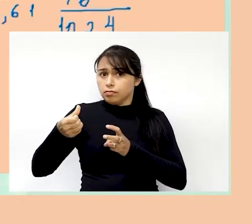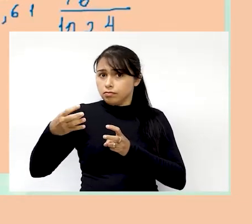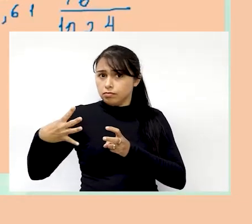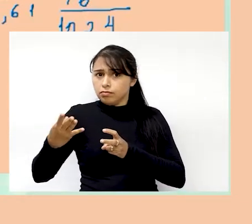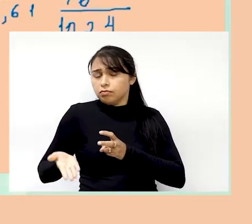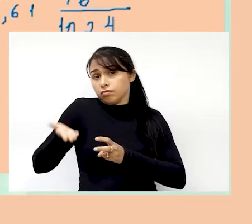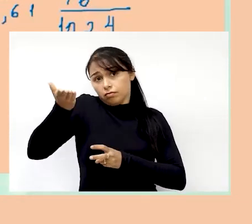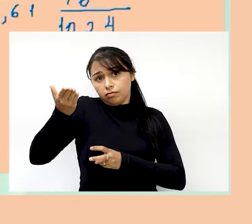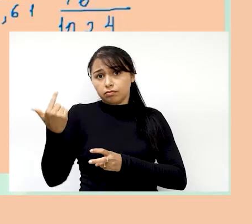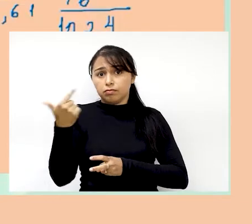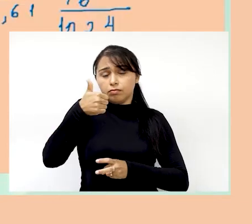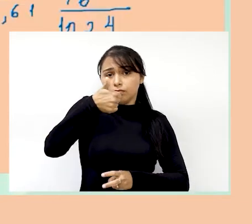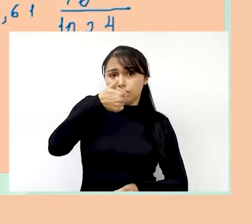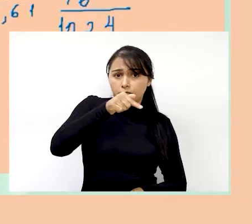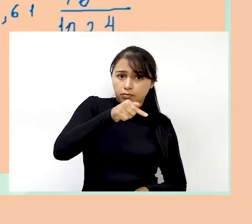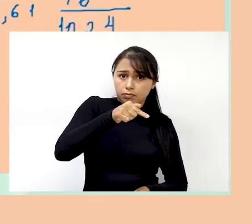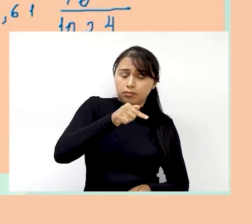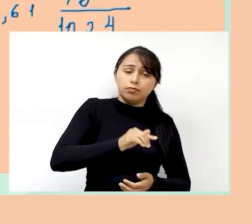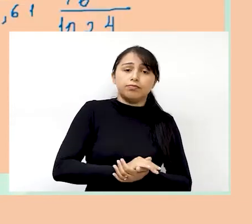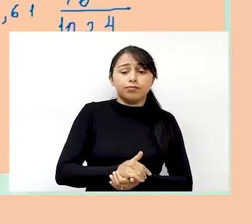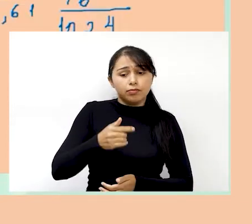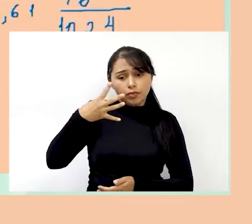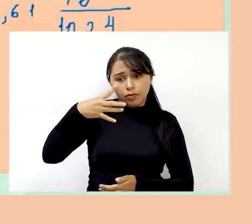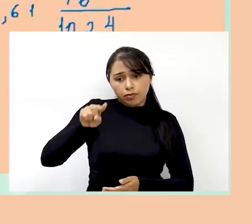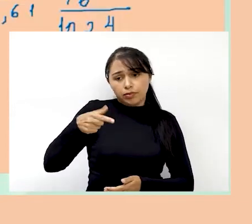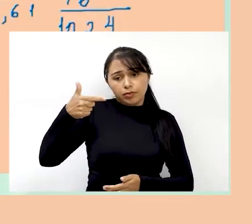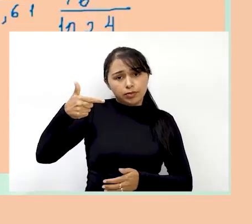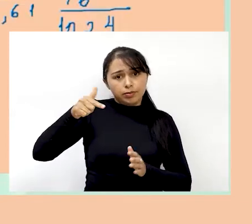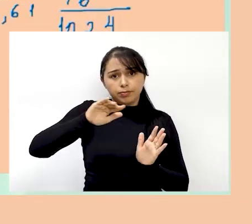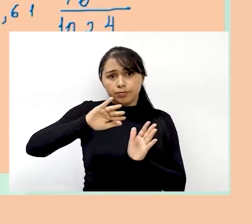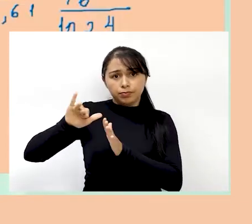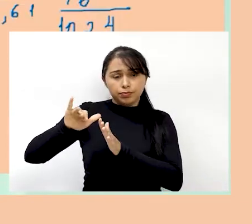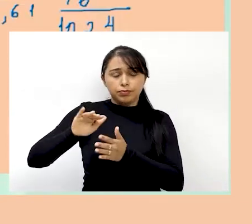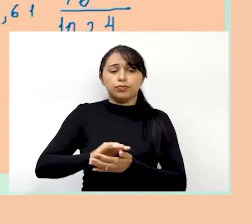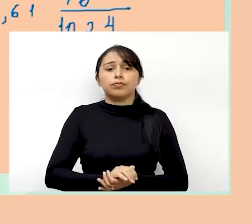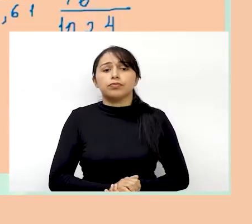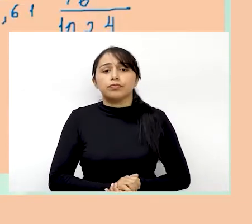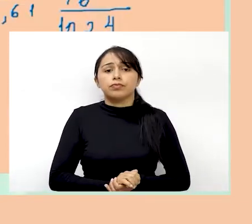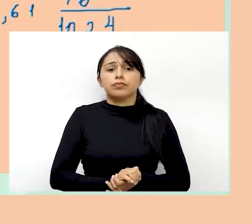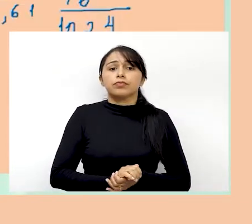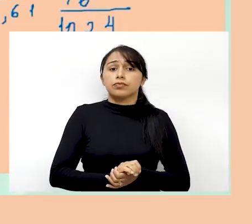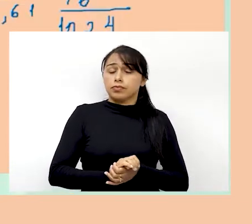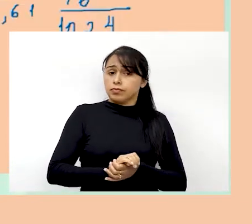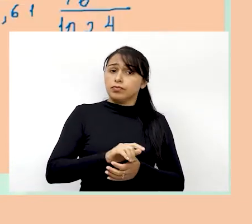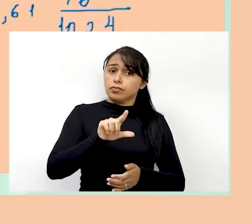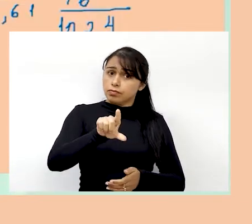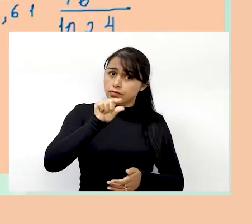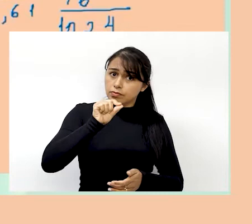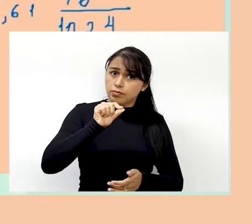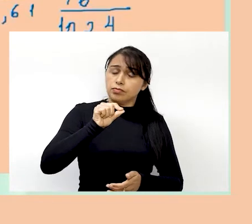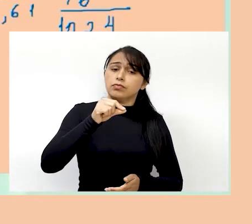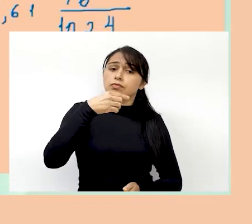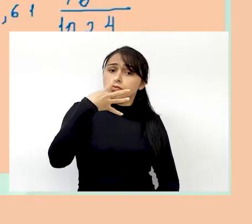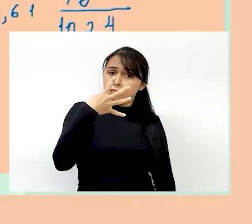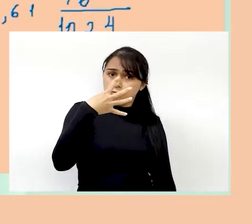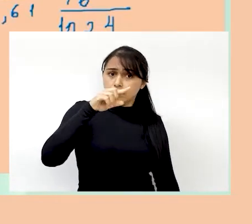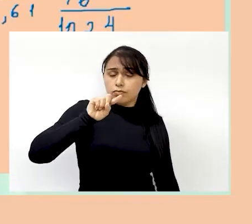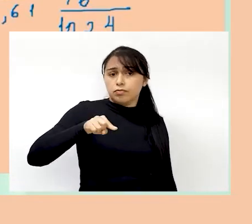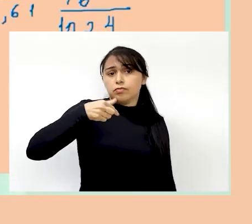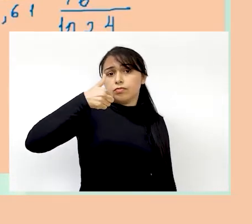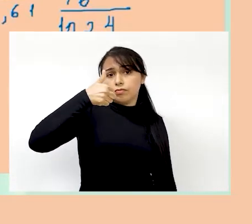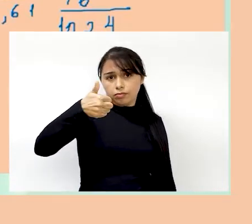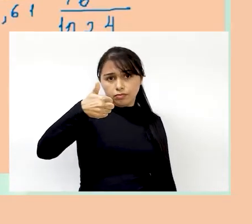Então, 4,2 ele não serve para ser a raiz aproximada de 17. Então, a gente fica aí com a